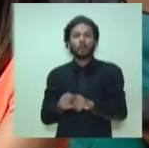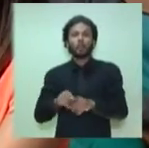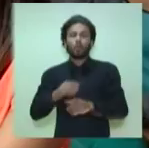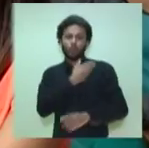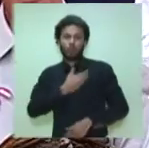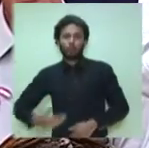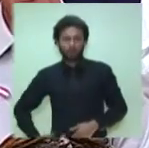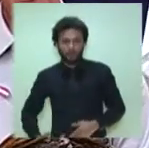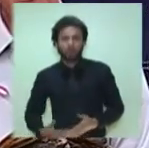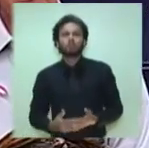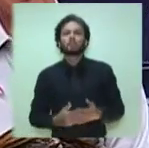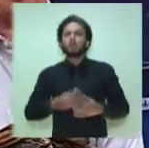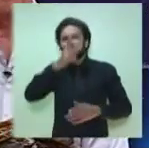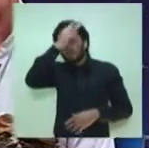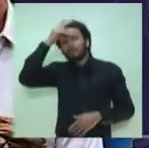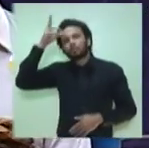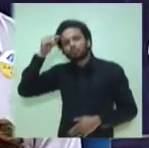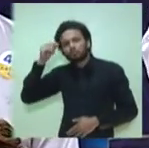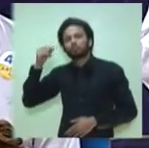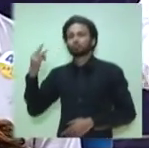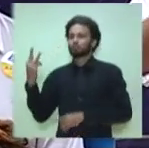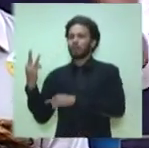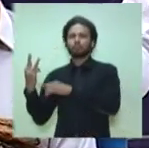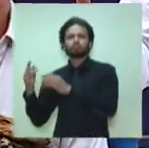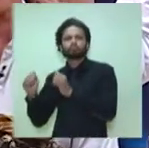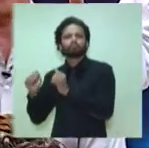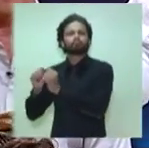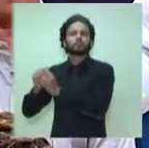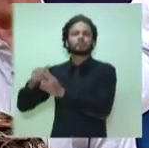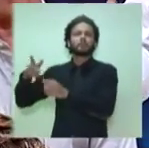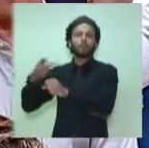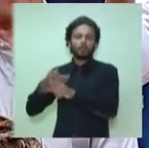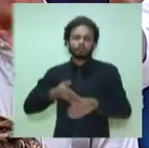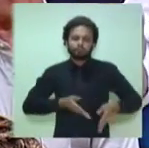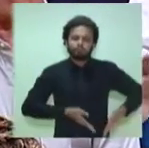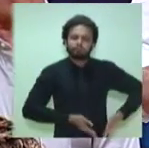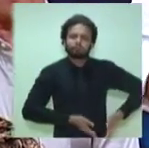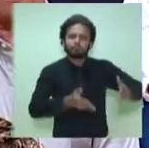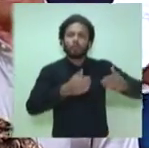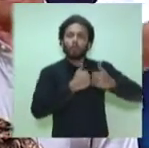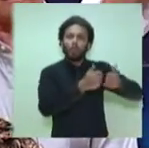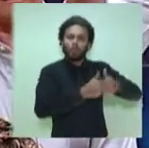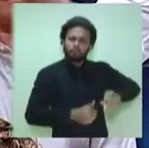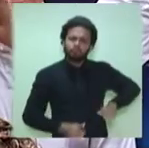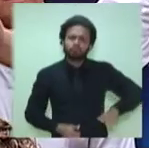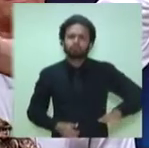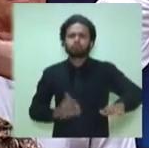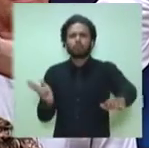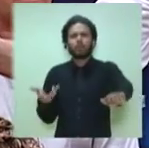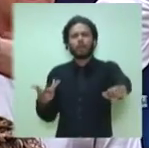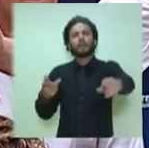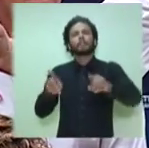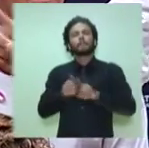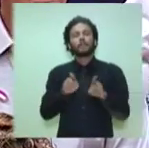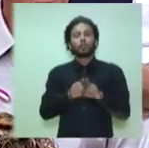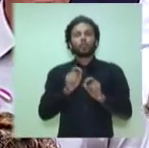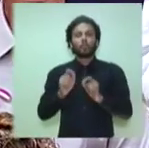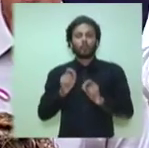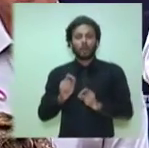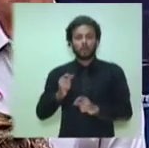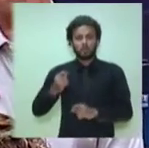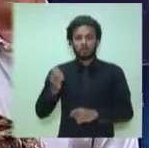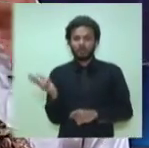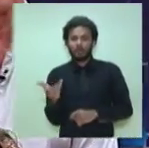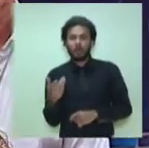governo federal e da prefeitura para fazer corredores exclusivos de ônibus de verdade, dobrar a velocidade média da frota,